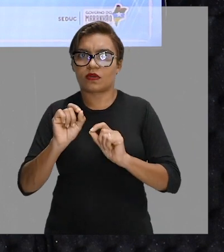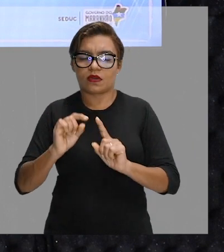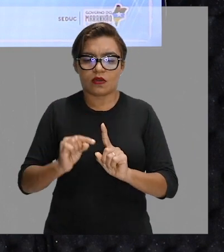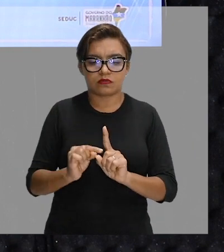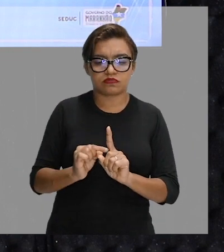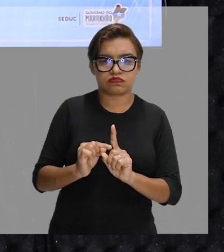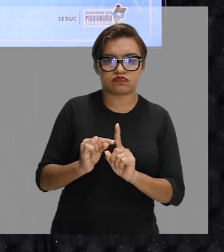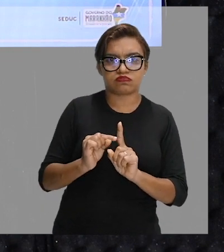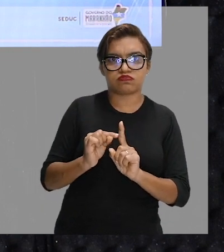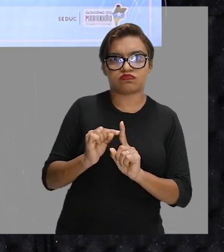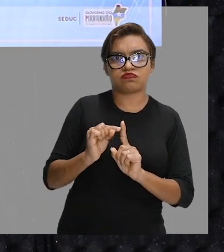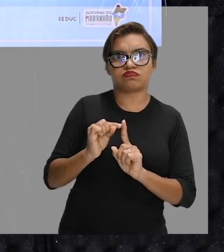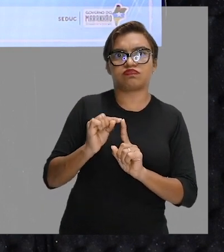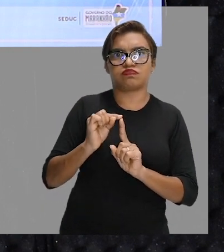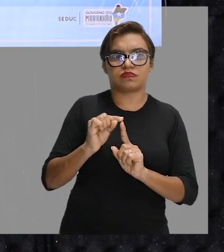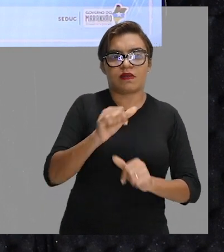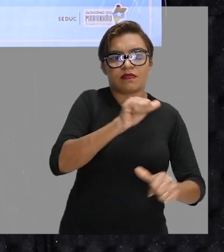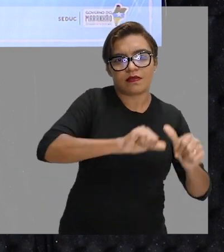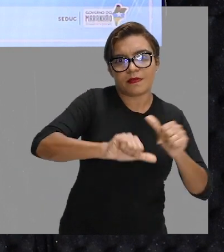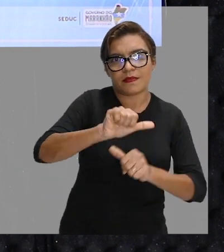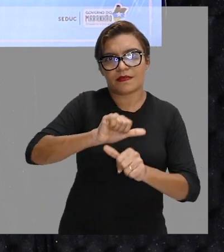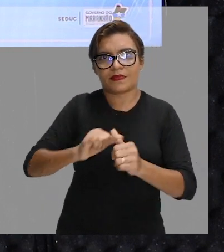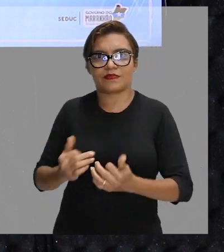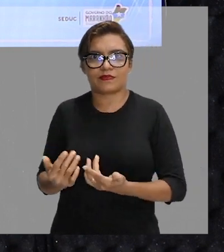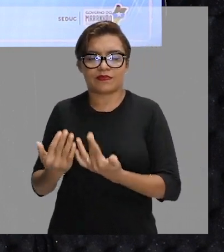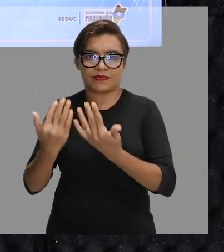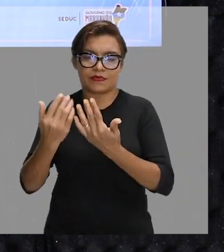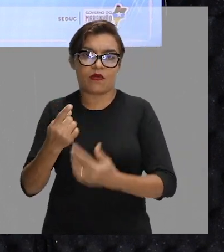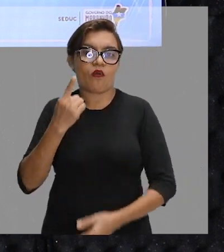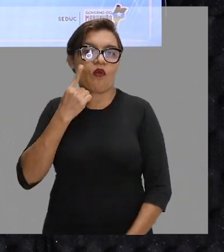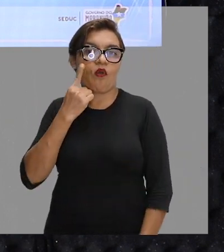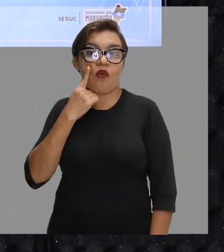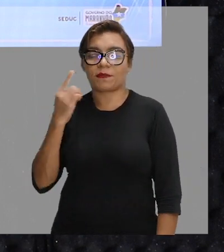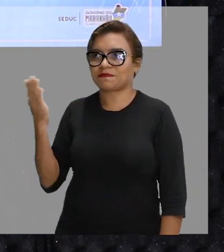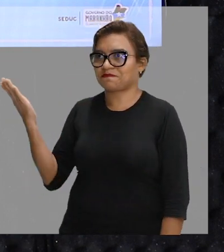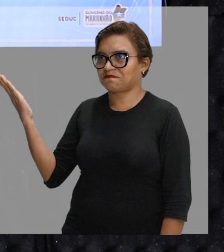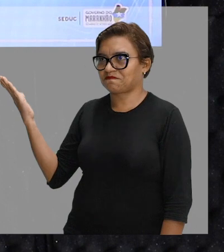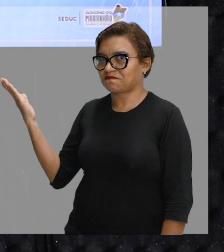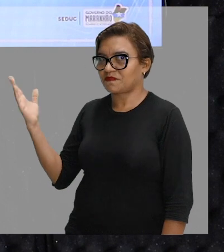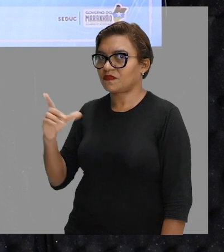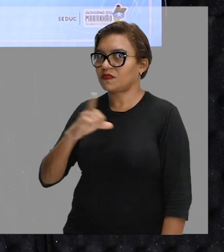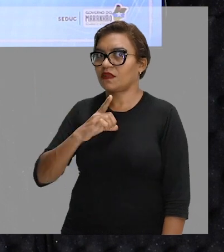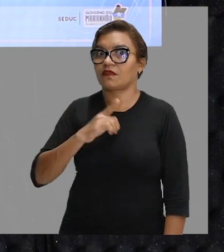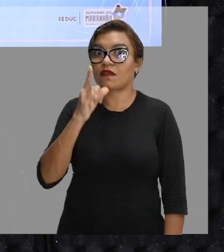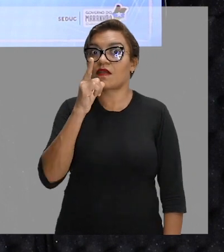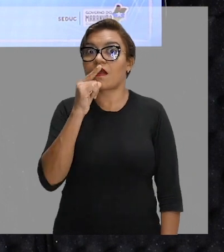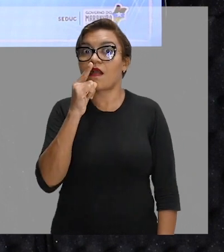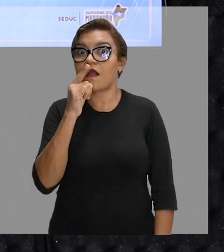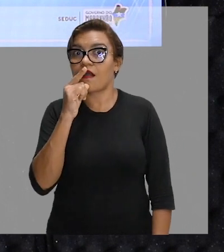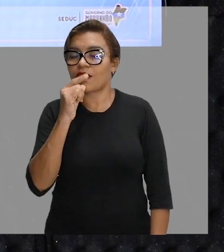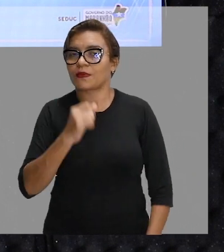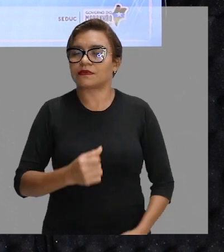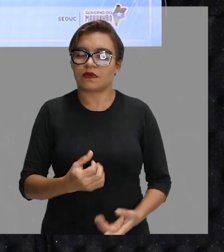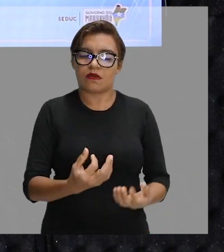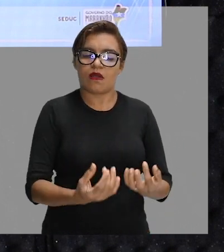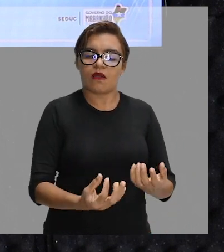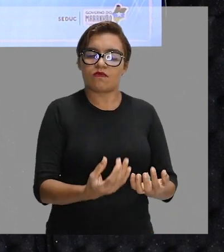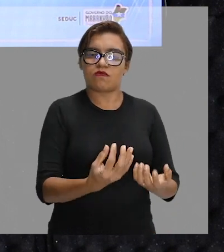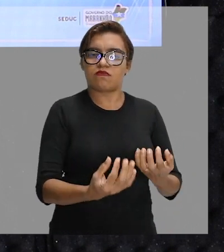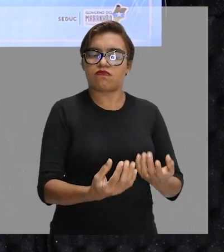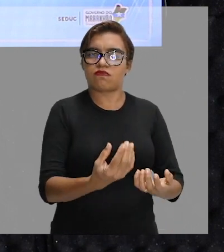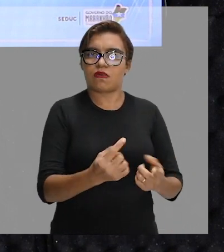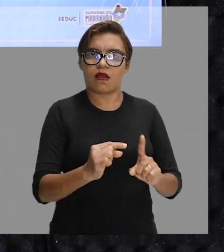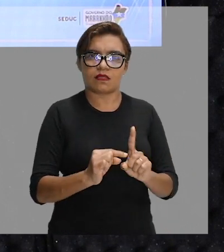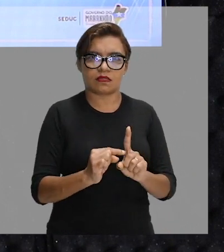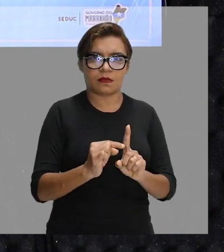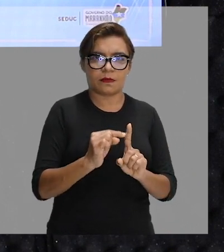na temperatura de ebulição. Olha aqui a figura. Então, a água, estamos aqui aquecendo a água, e quando chegarmos na